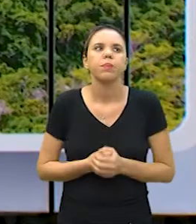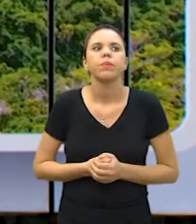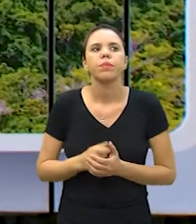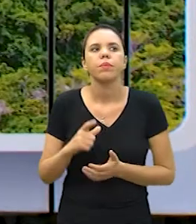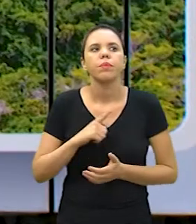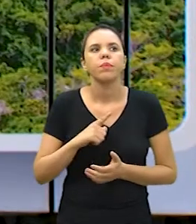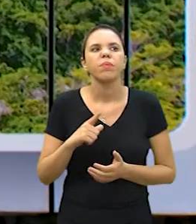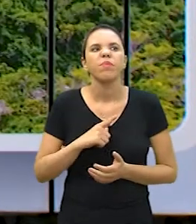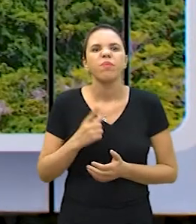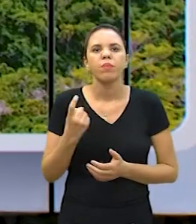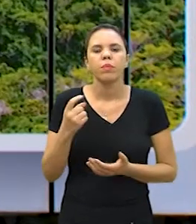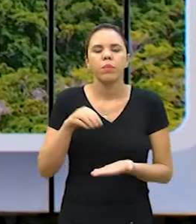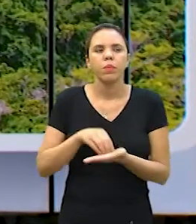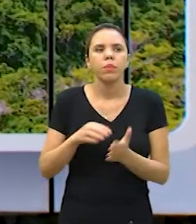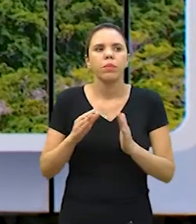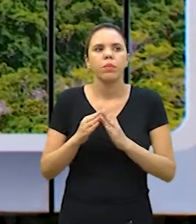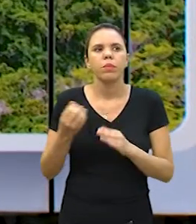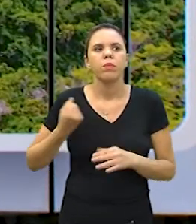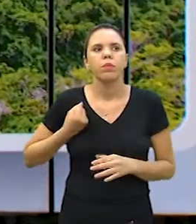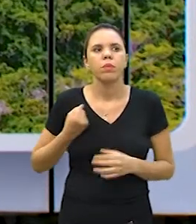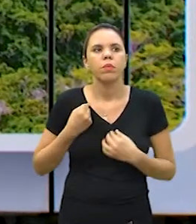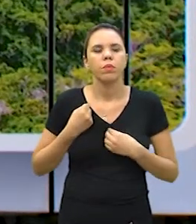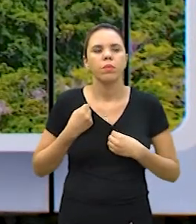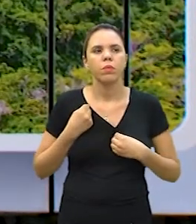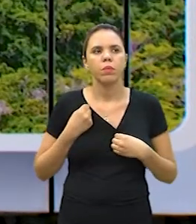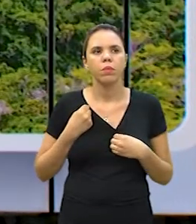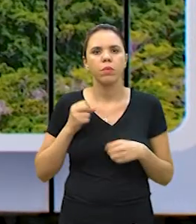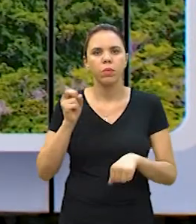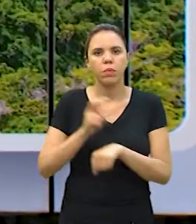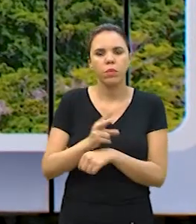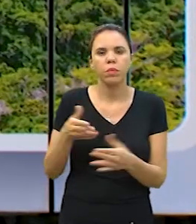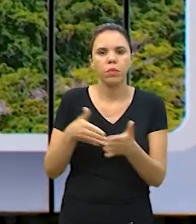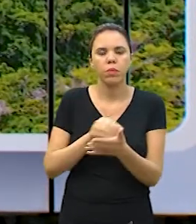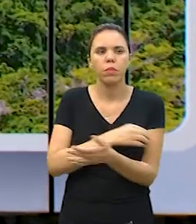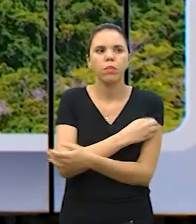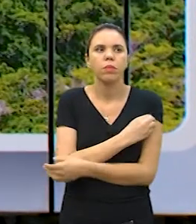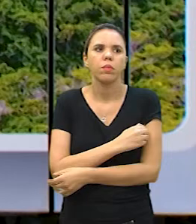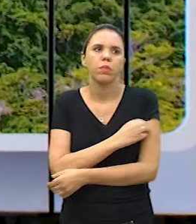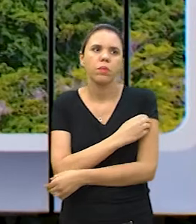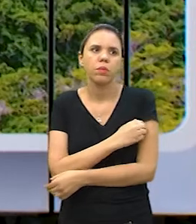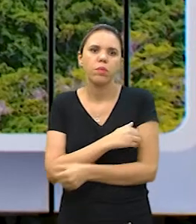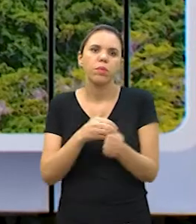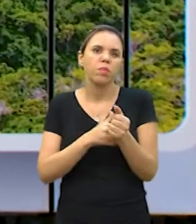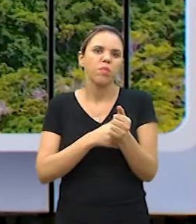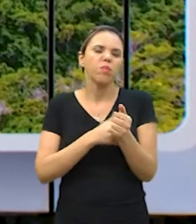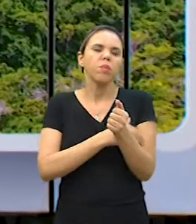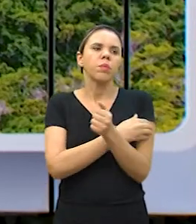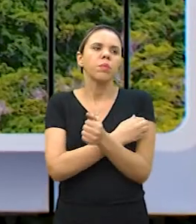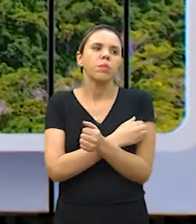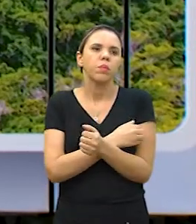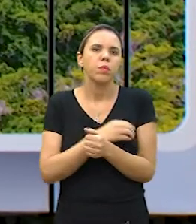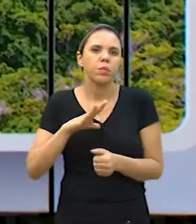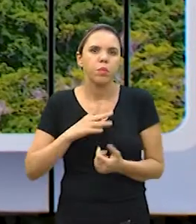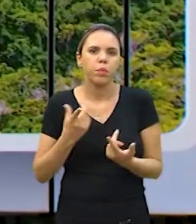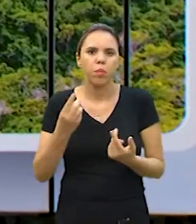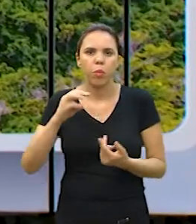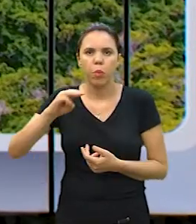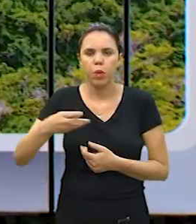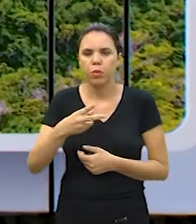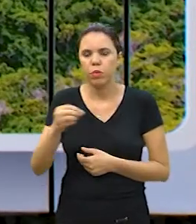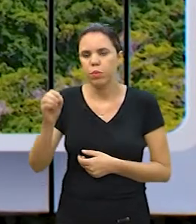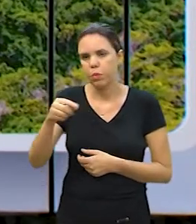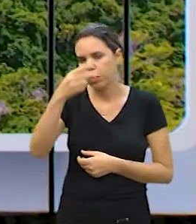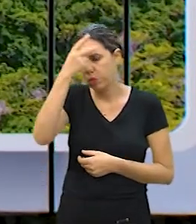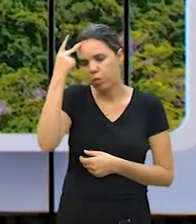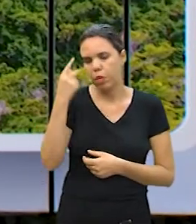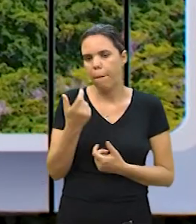violência, mas nós temos uma casa-abrigo que tem um número X de vagas, é uma casa sigilosa, mas assim, para uma cidade com